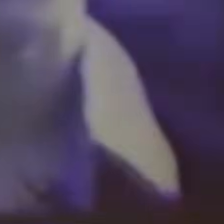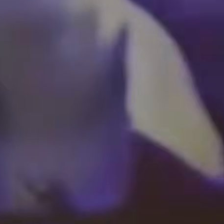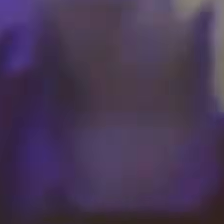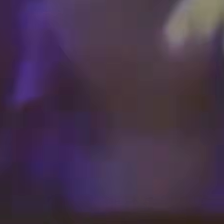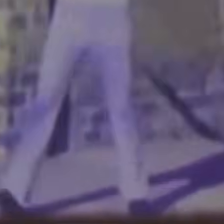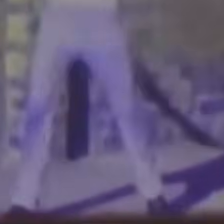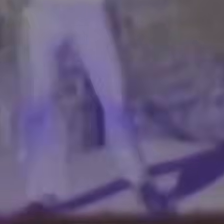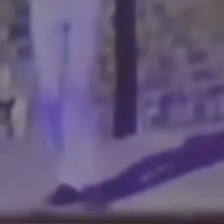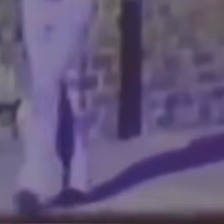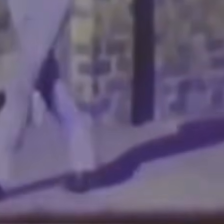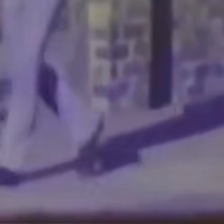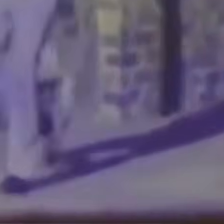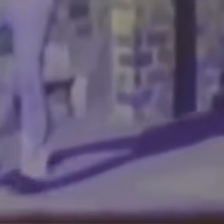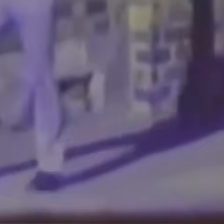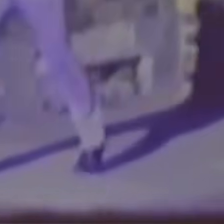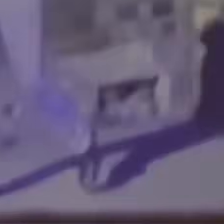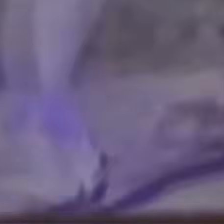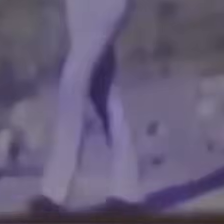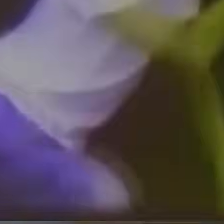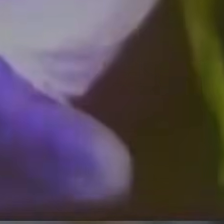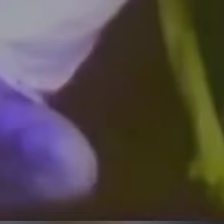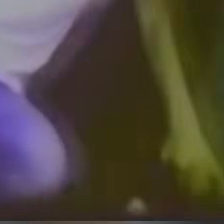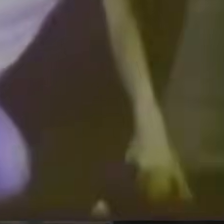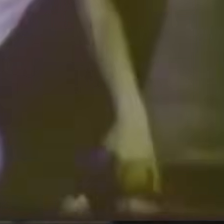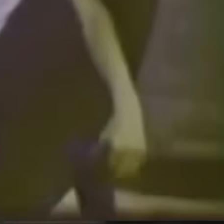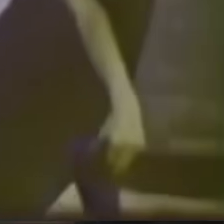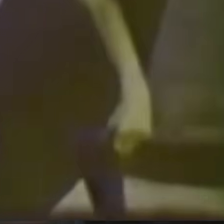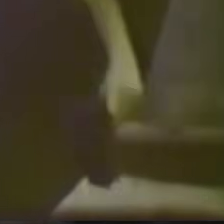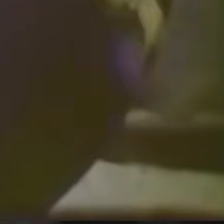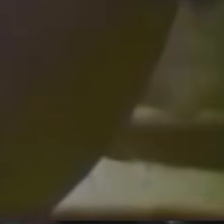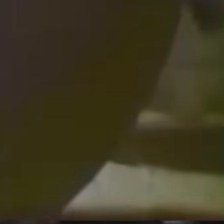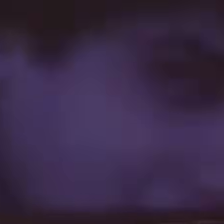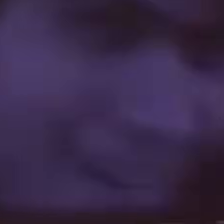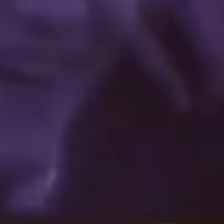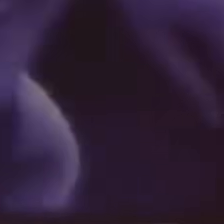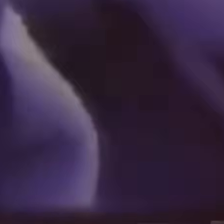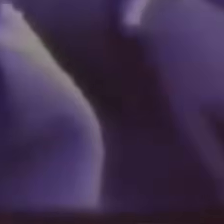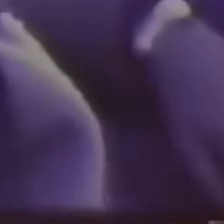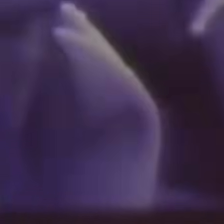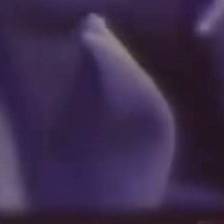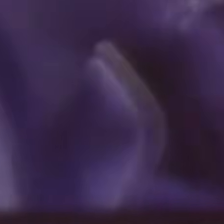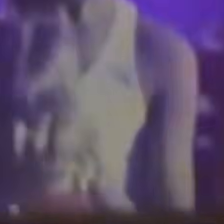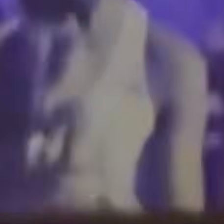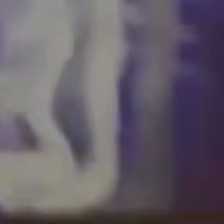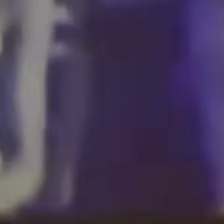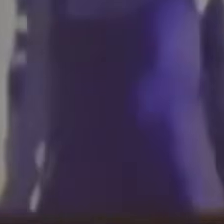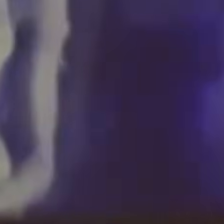O tempo não para. Não para.